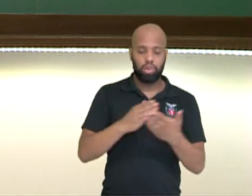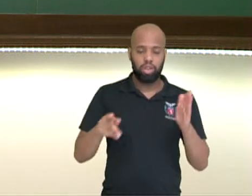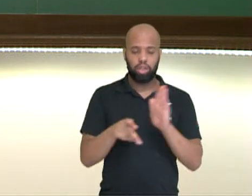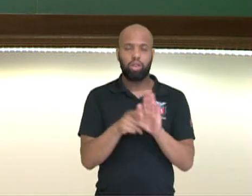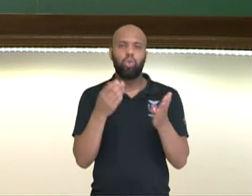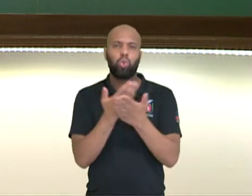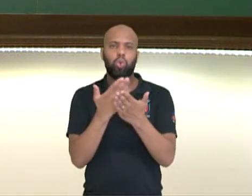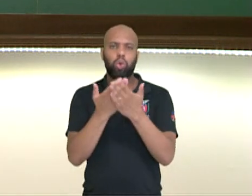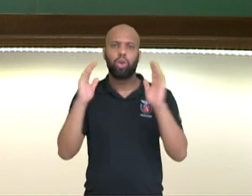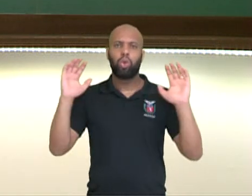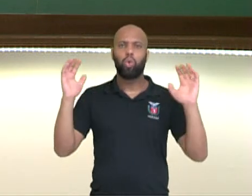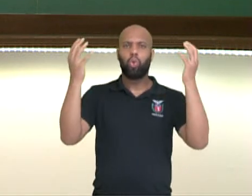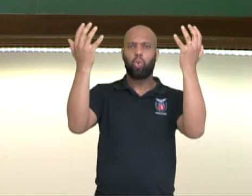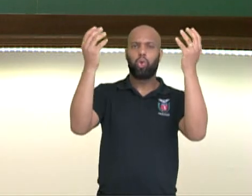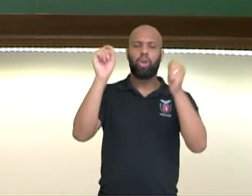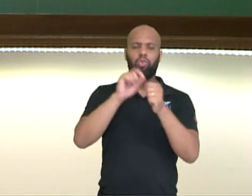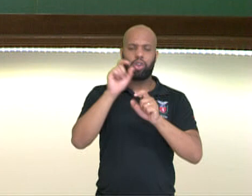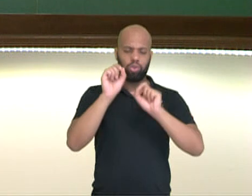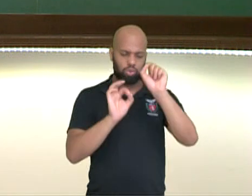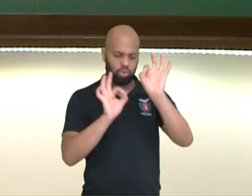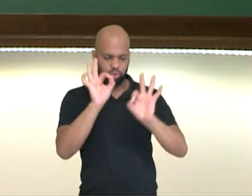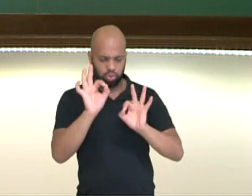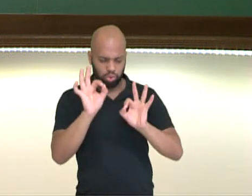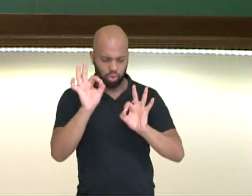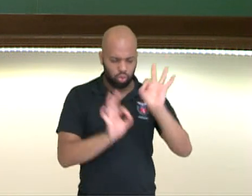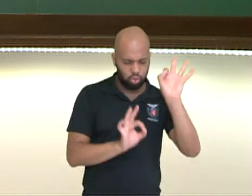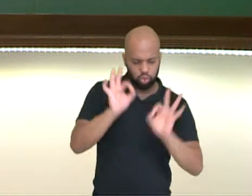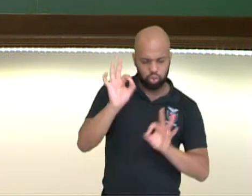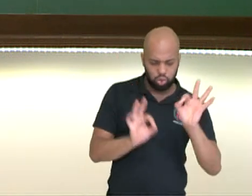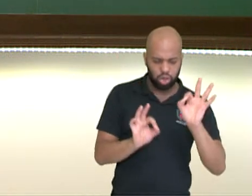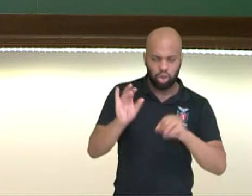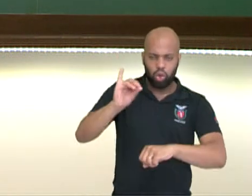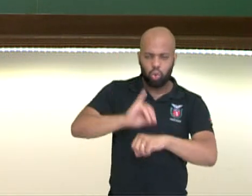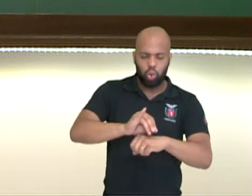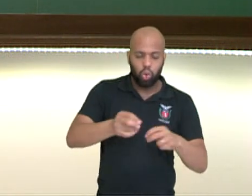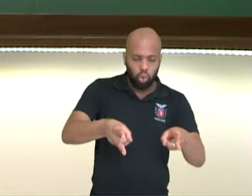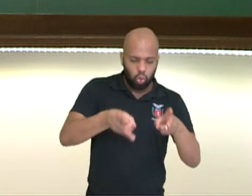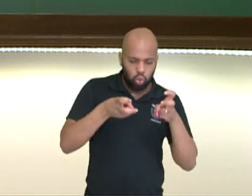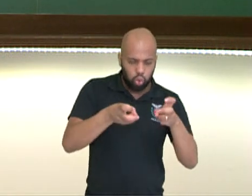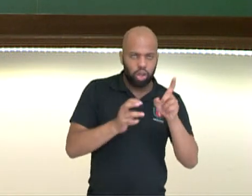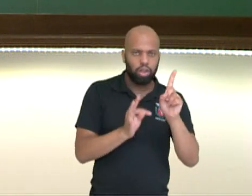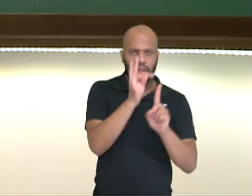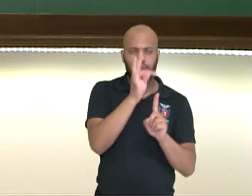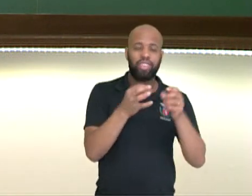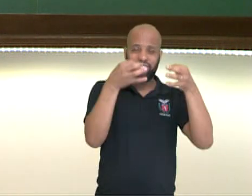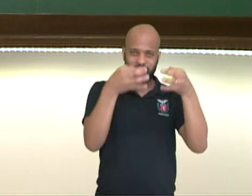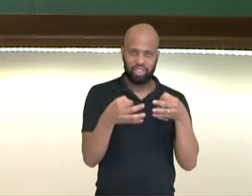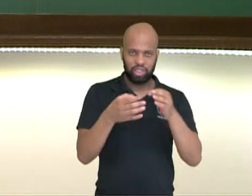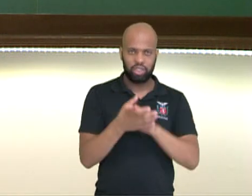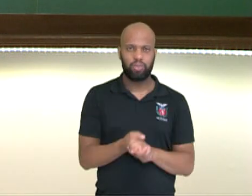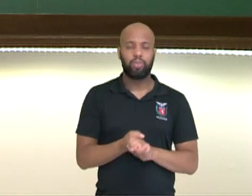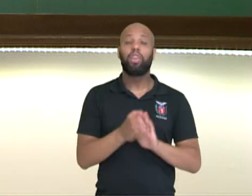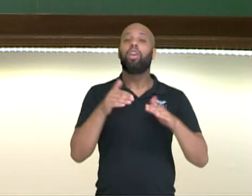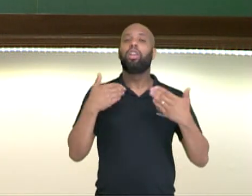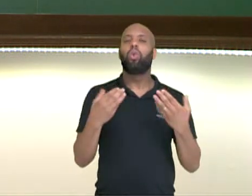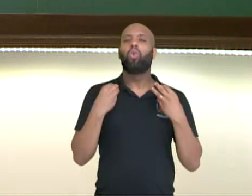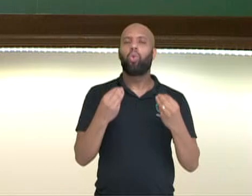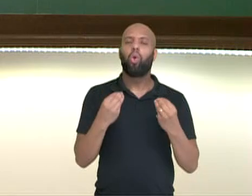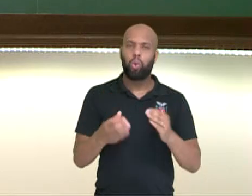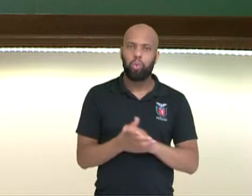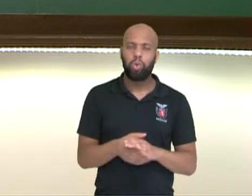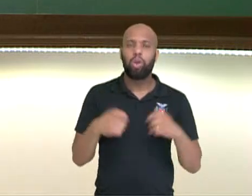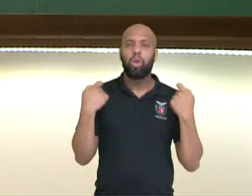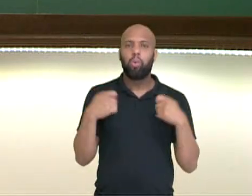fazem a calibração do instrumento, garantem que aquele instrumento vai medir a temperatura correta. E para eu calibrar um instrumento, eu preciso usar